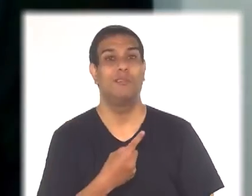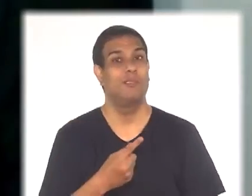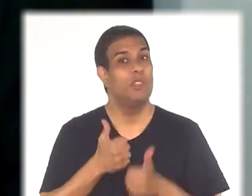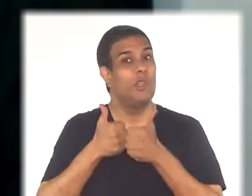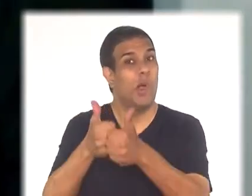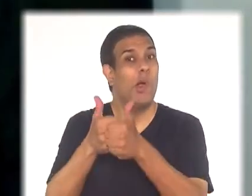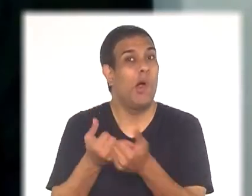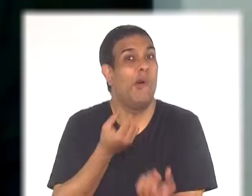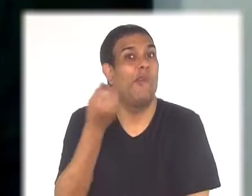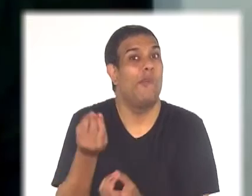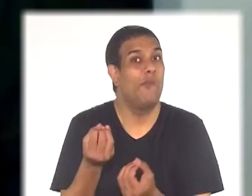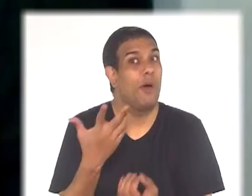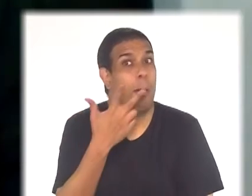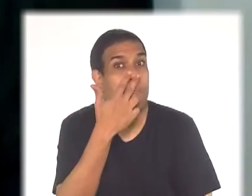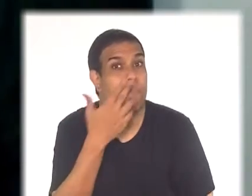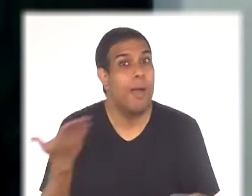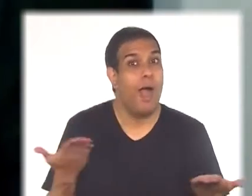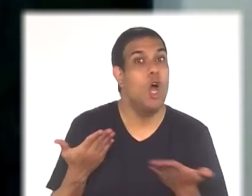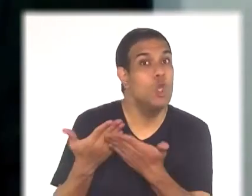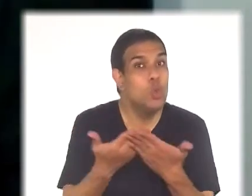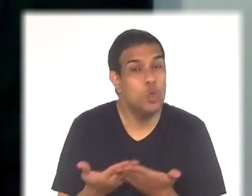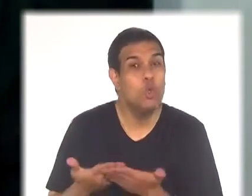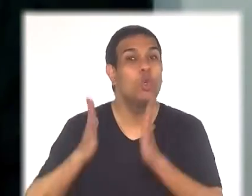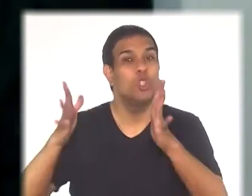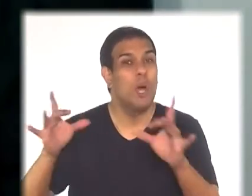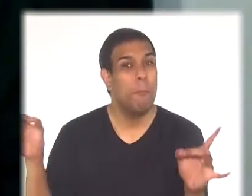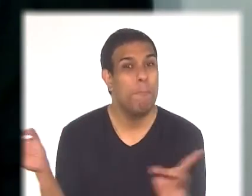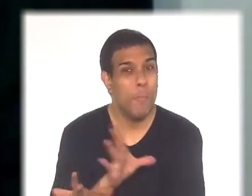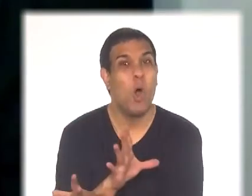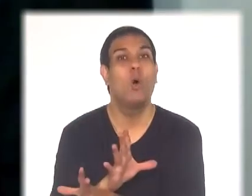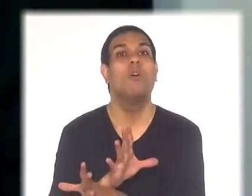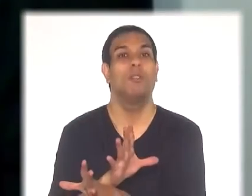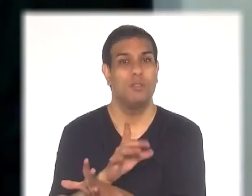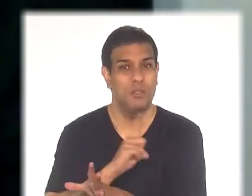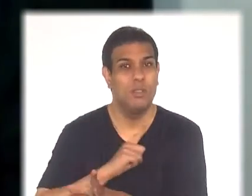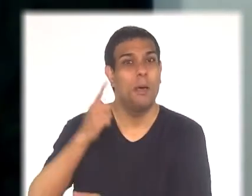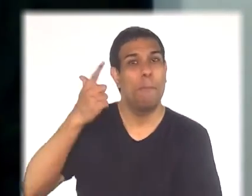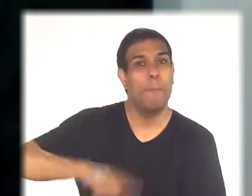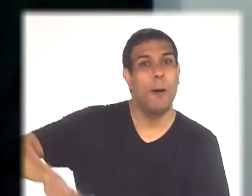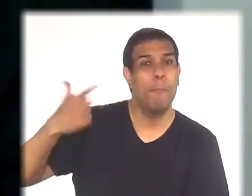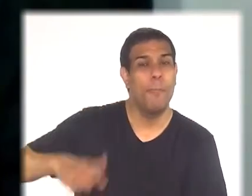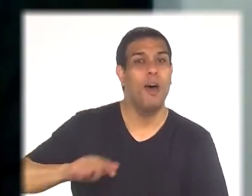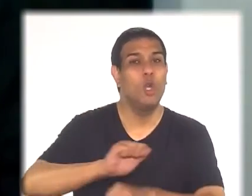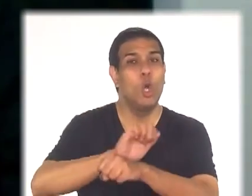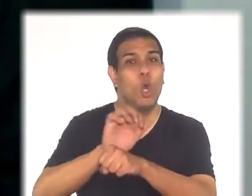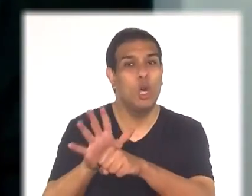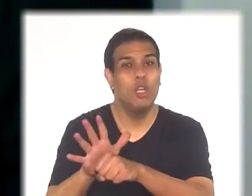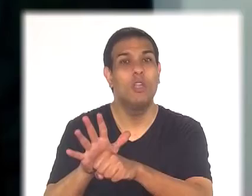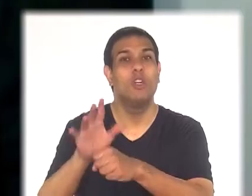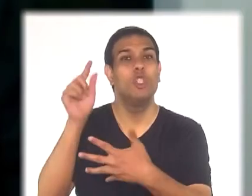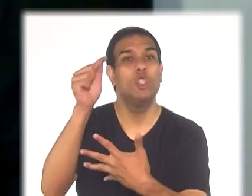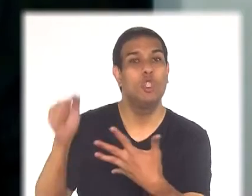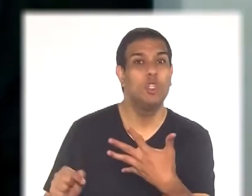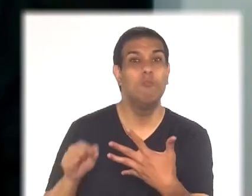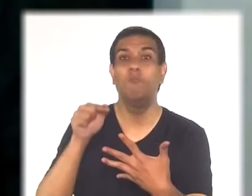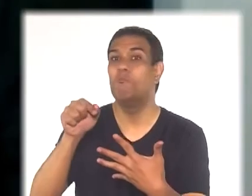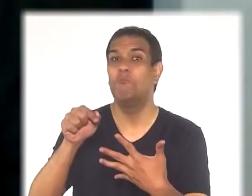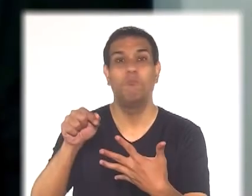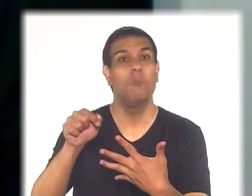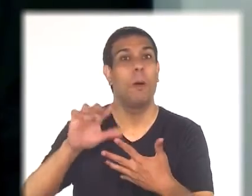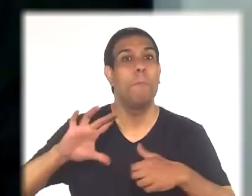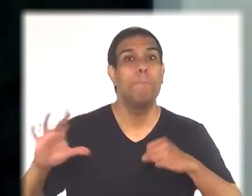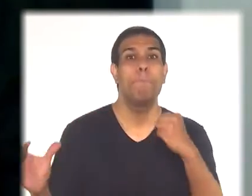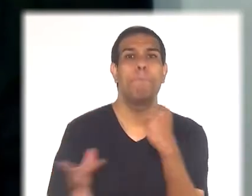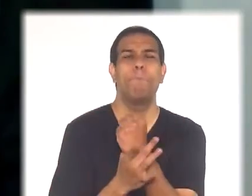ano. Então, nós vamos ter que acompanhar isso. O que se sabe, com base na resposta a outros coronavírus, é